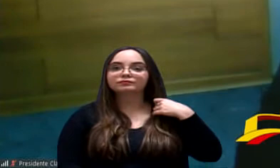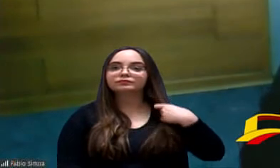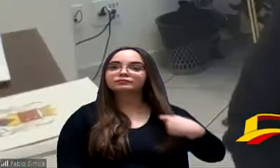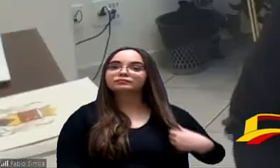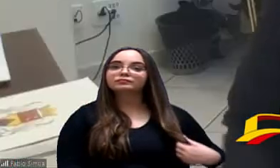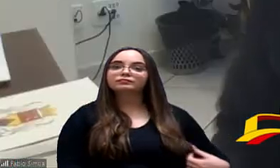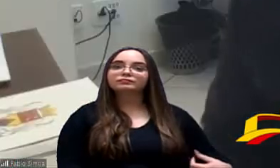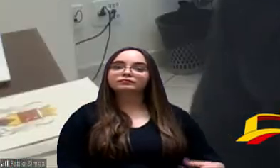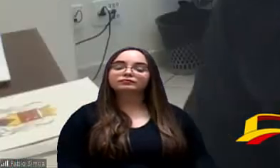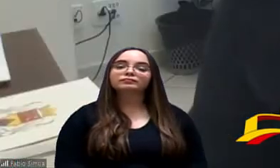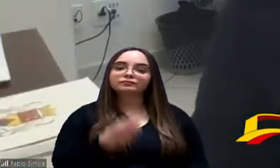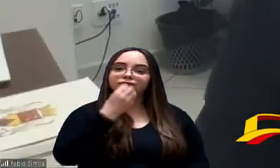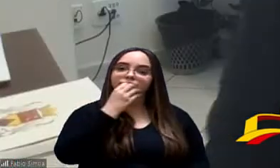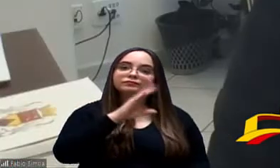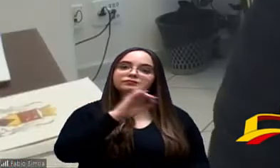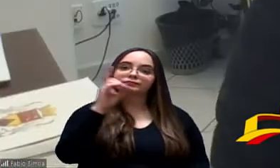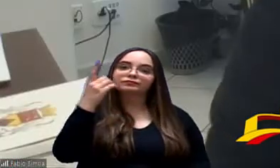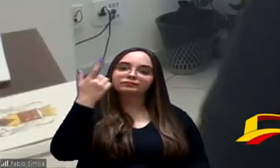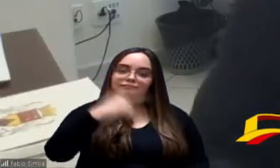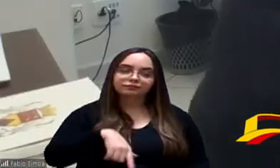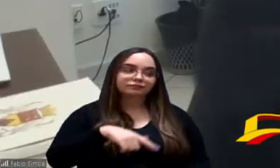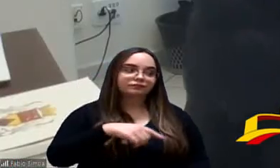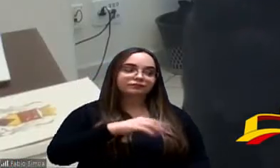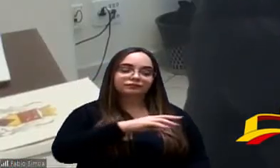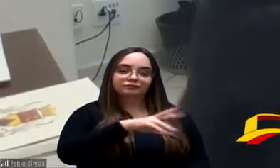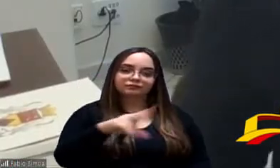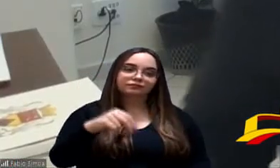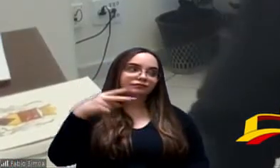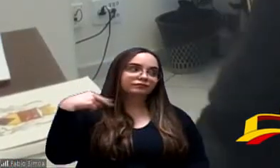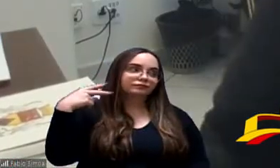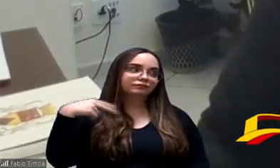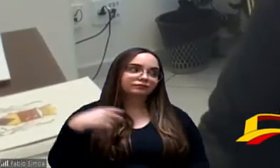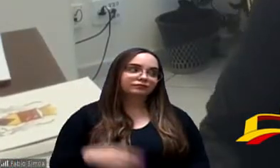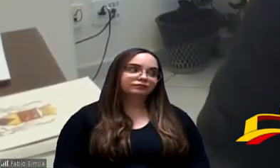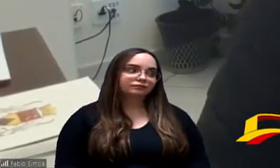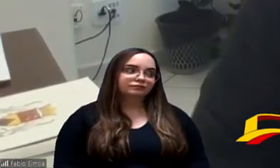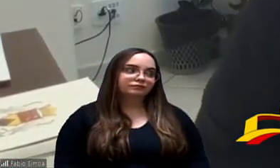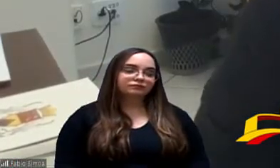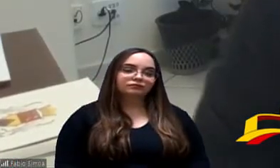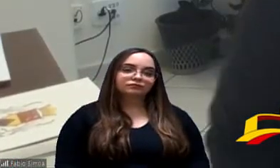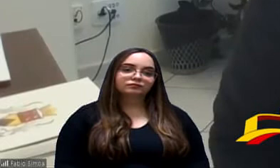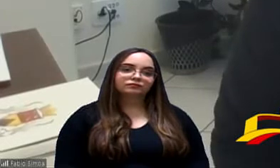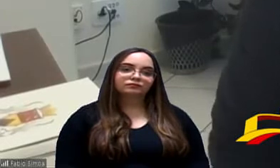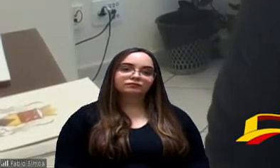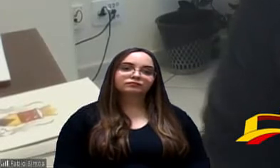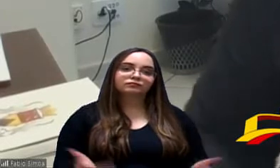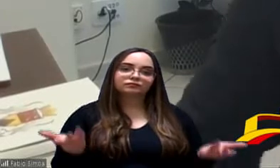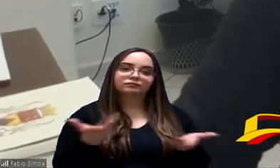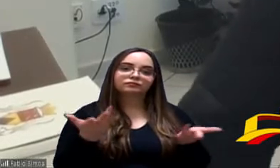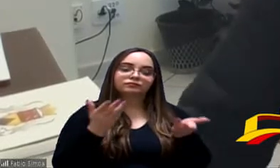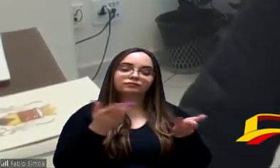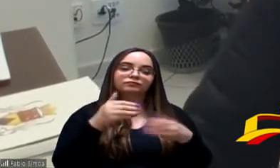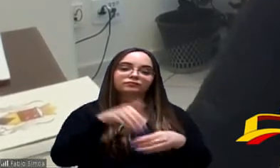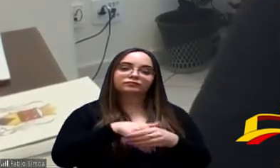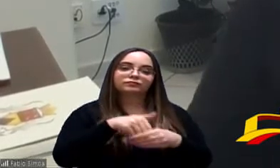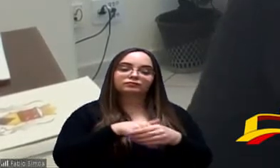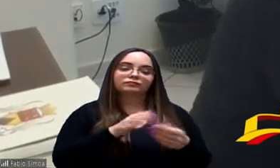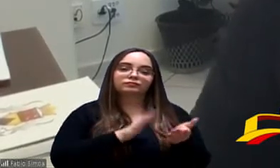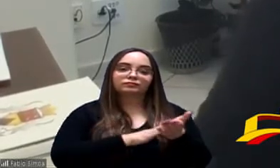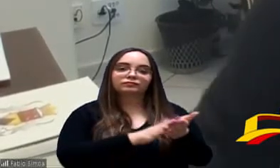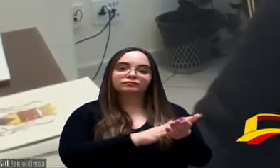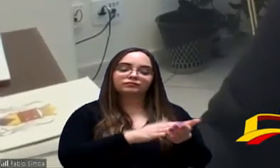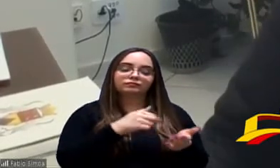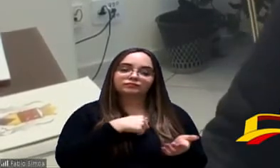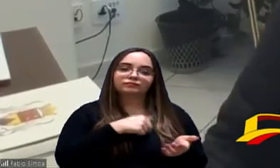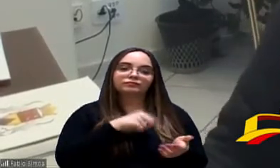Bom dia mais uma vez, presidente. Bom dia mais uma vez, nobres vereadores, nobres vereadoras. Hoje eu voto de congratulações. Eu que acompanho,